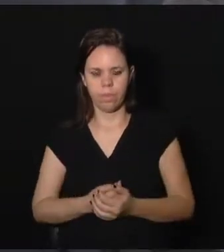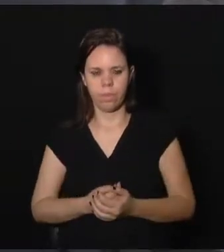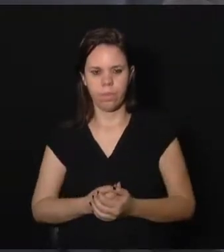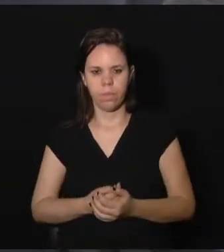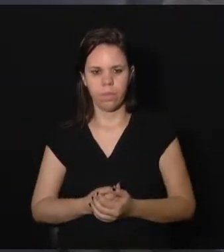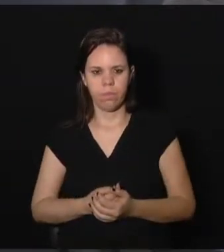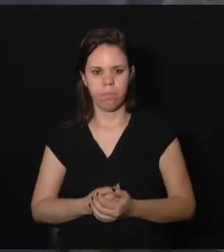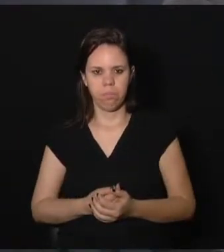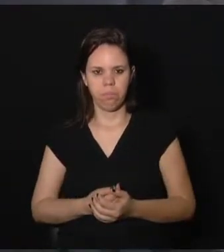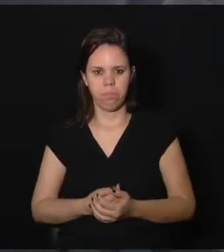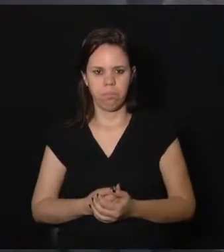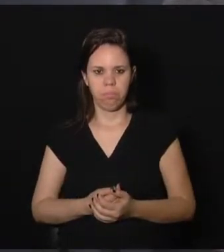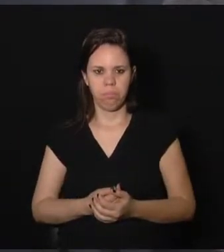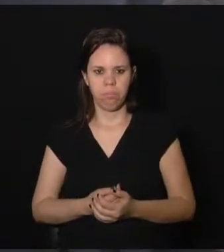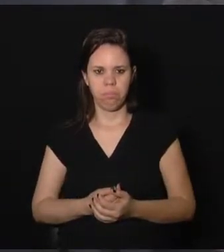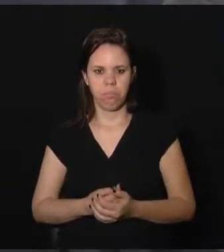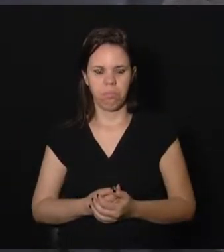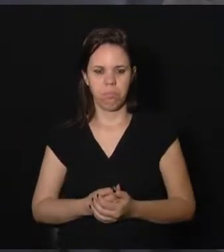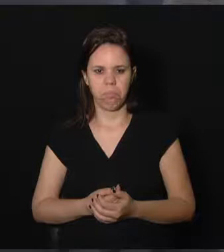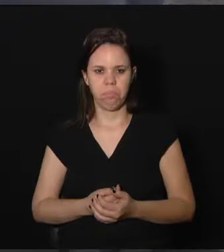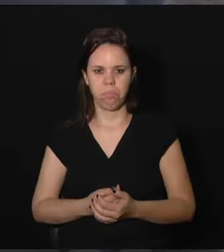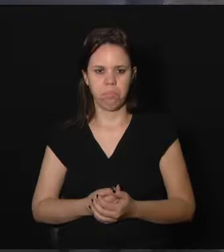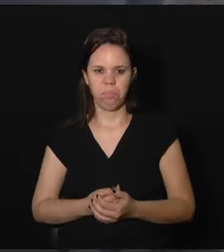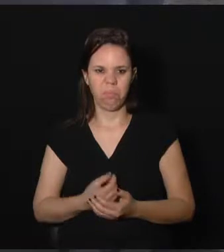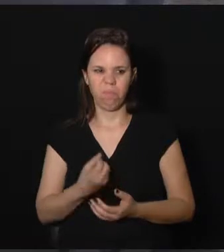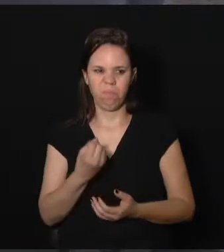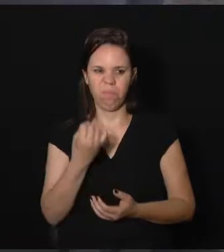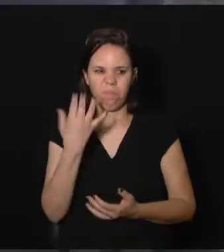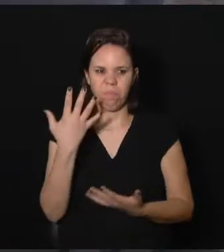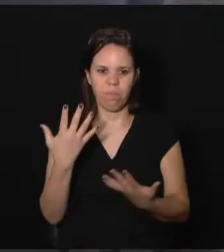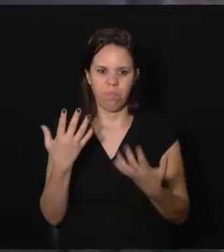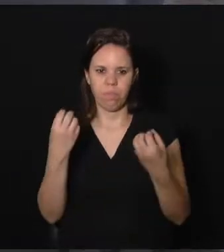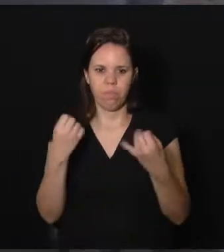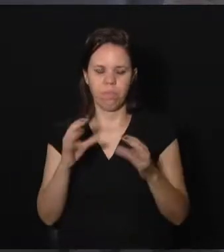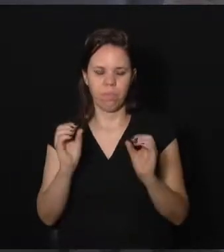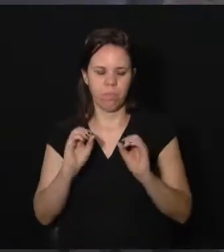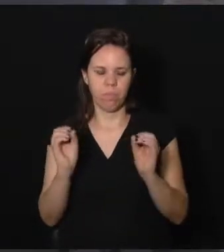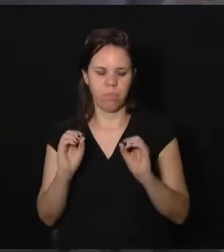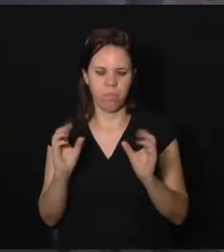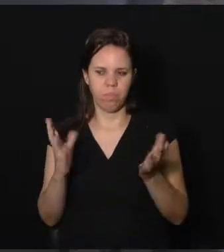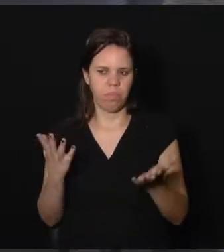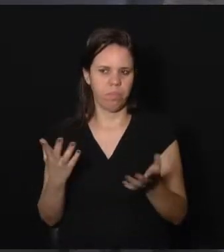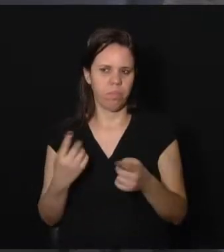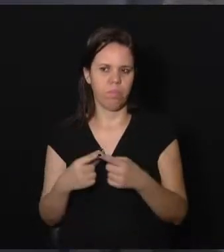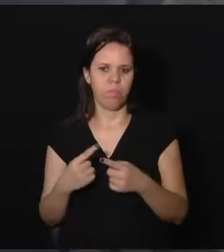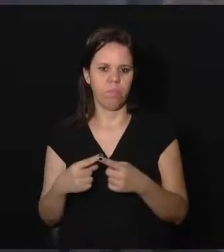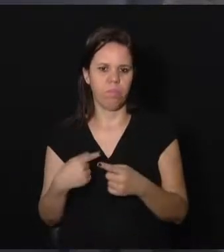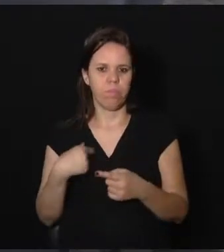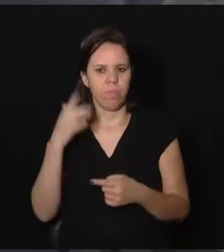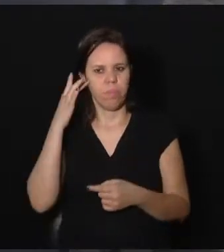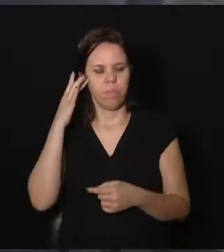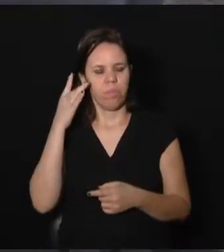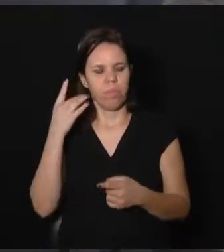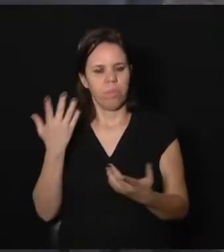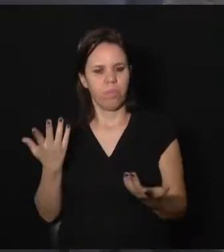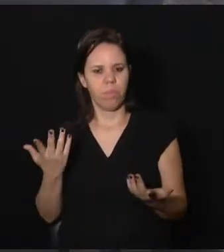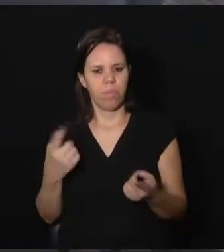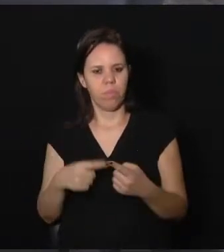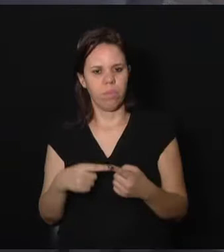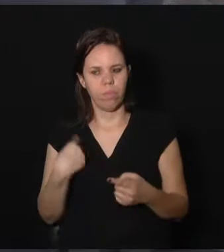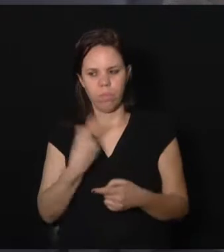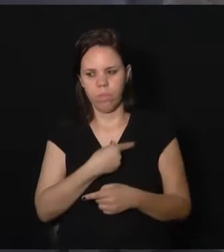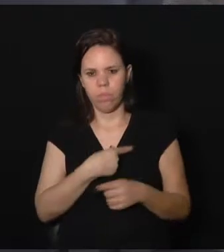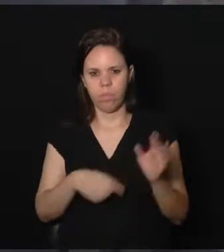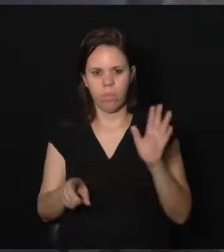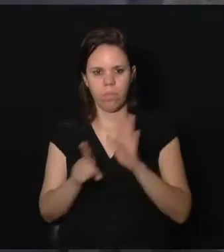Eu disse um acontecimento, veja bem, eu não disse crise, eu não disse nada, até porque eu acho que nós precisamos, nós